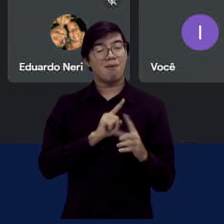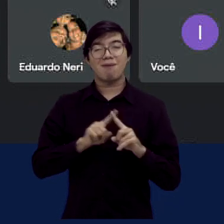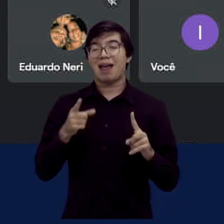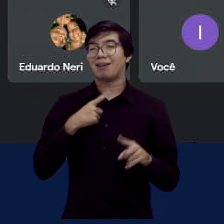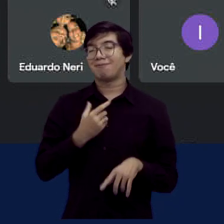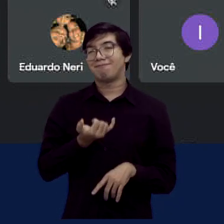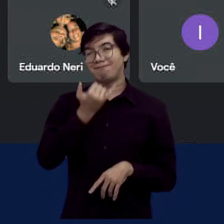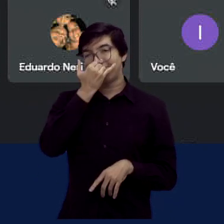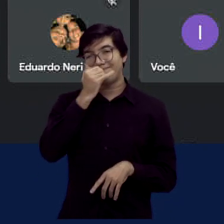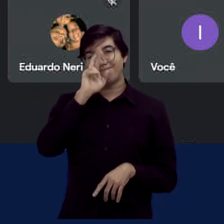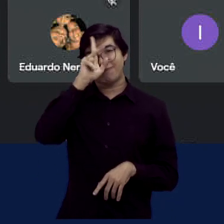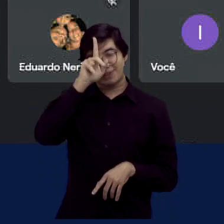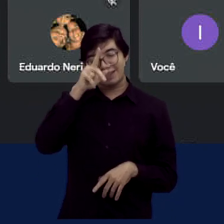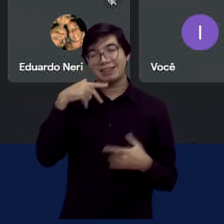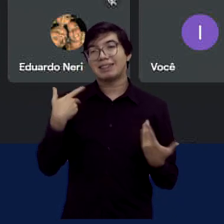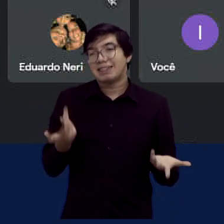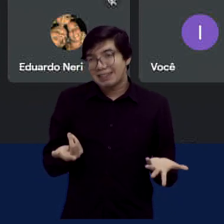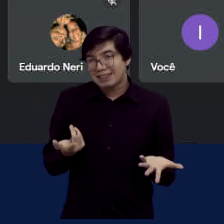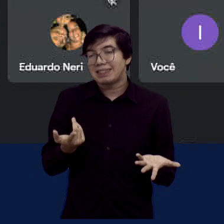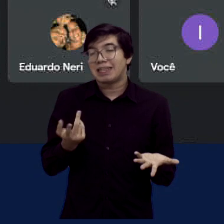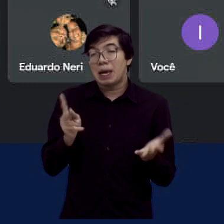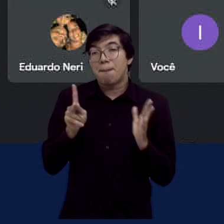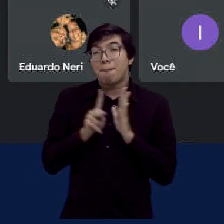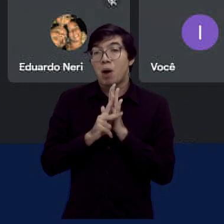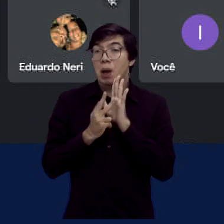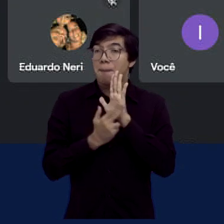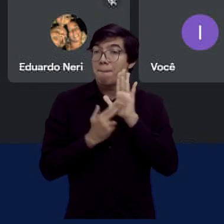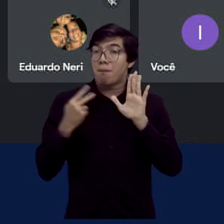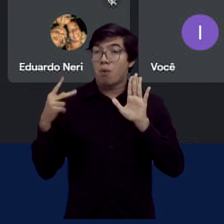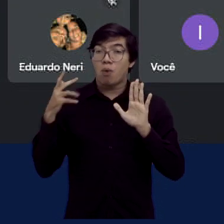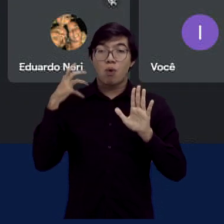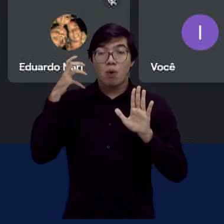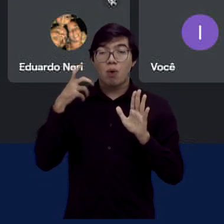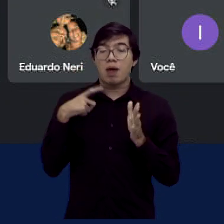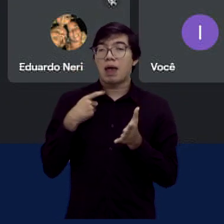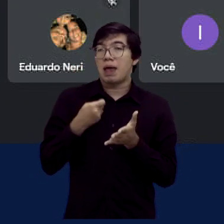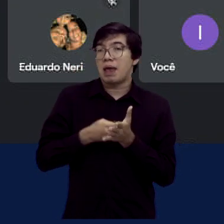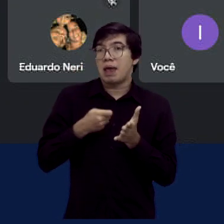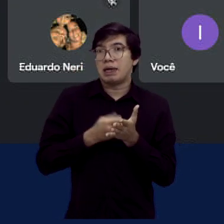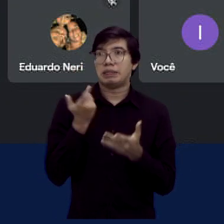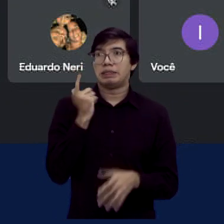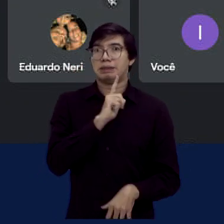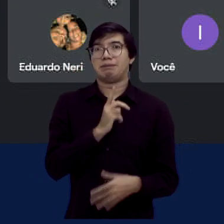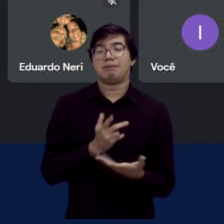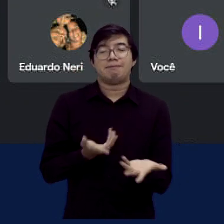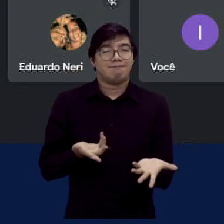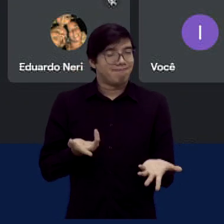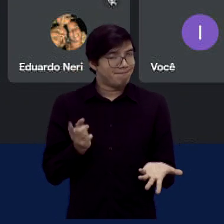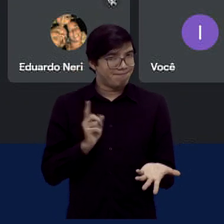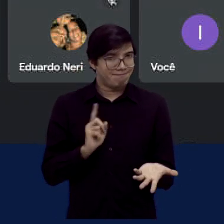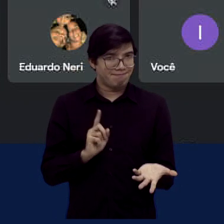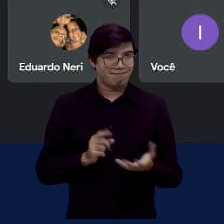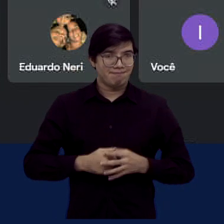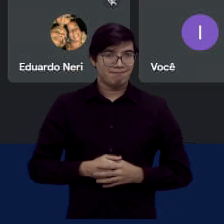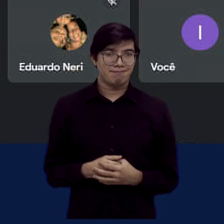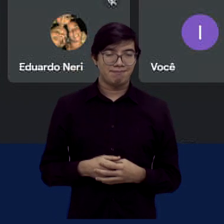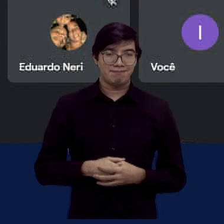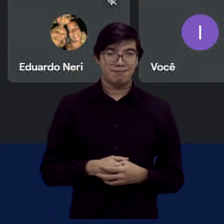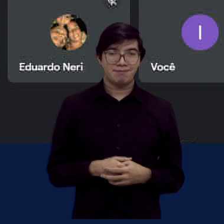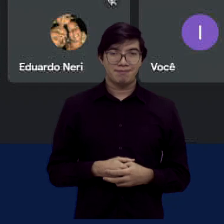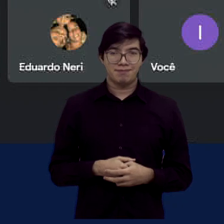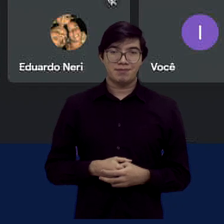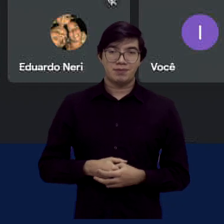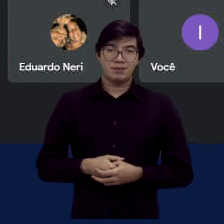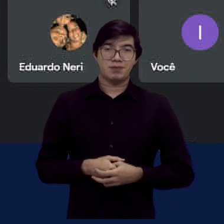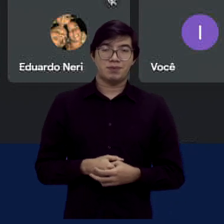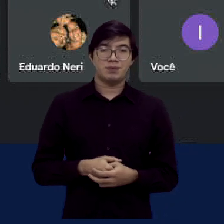Então, assim, não dá, a gente não tem controle sobre isso, né? Mas, volta aquele slide, por favor. Mas